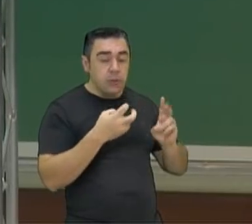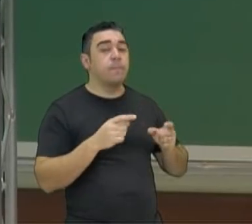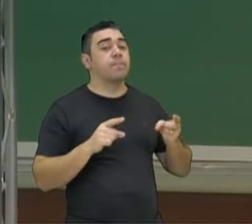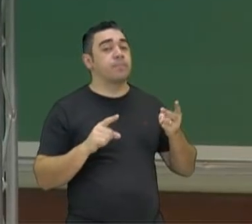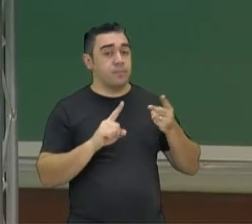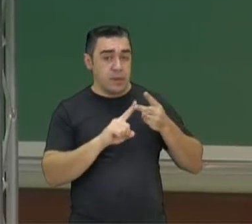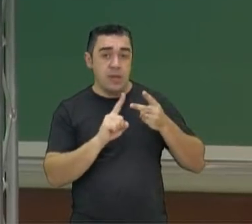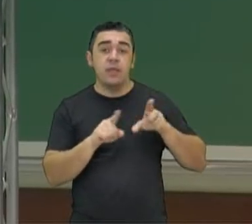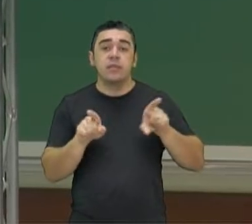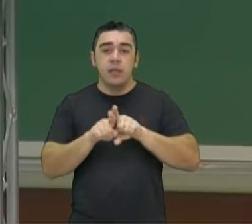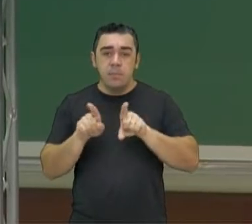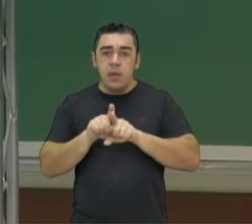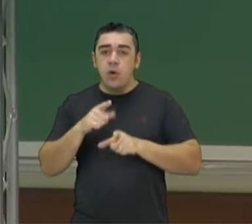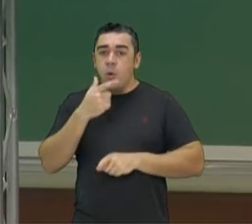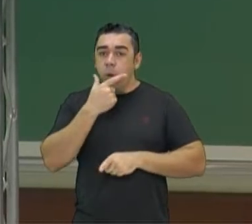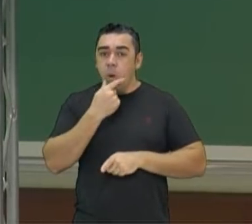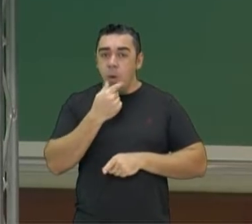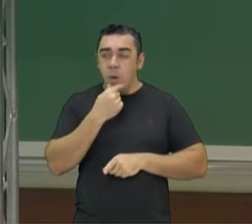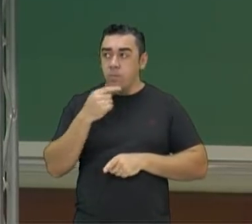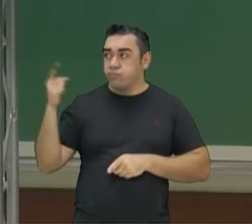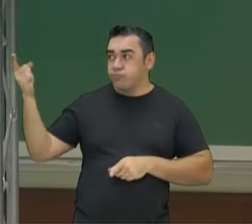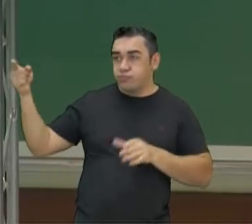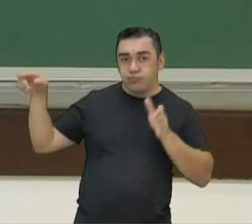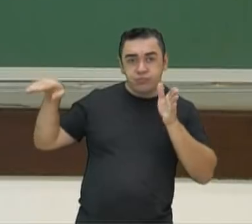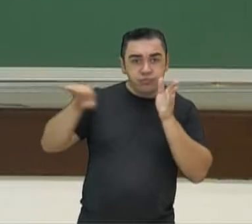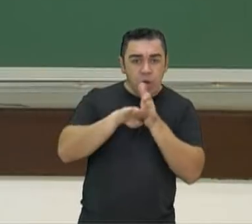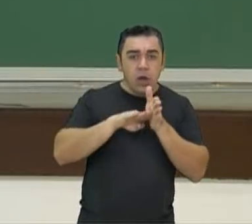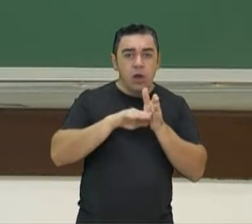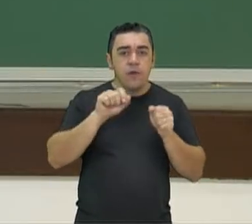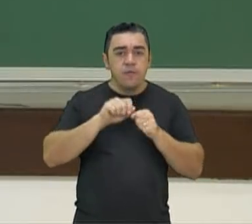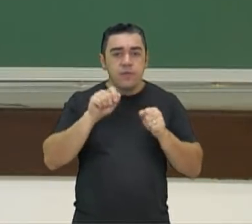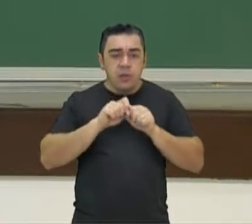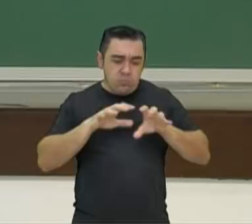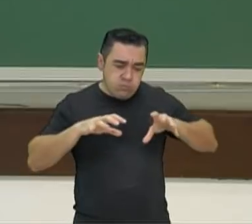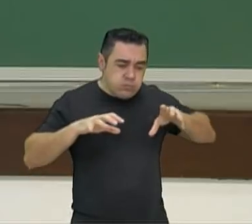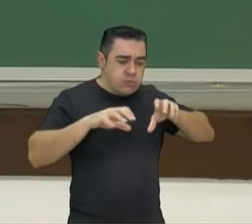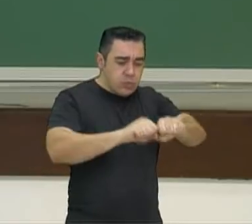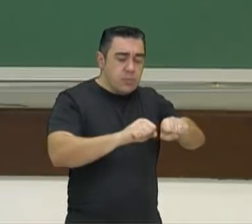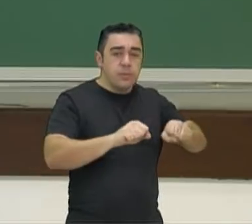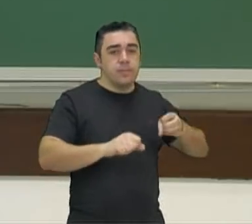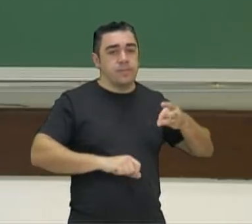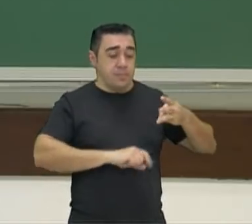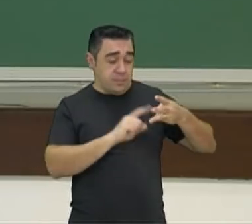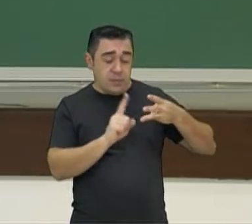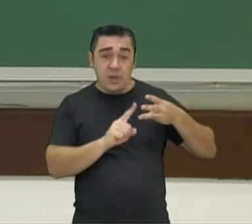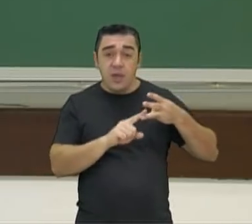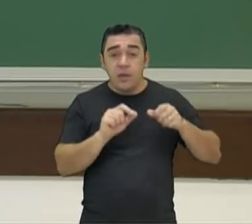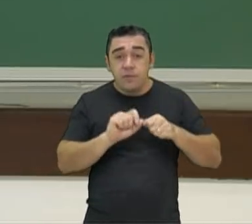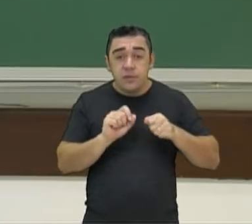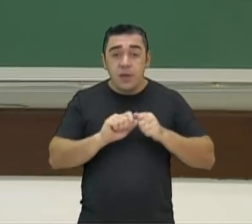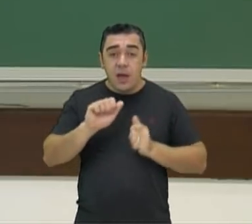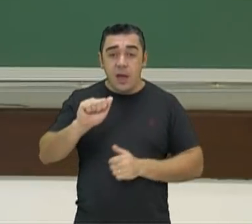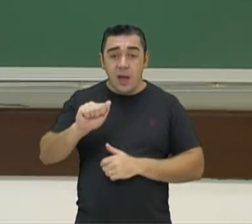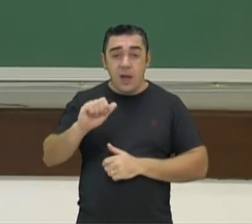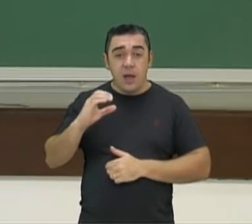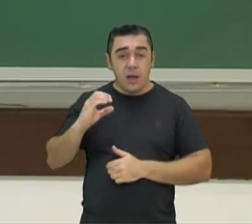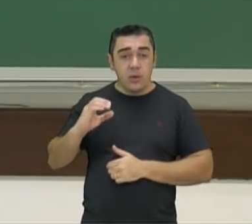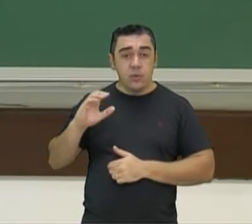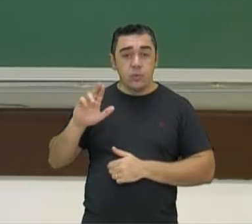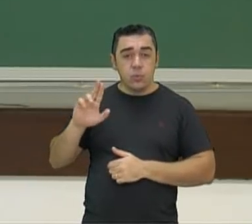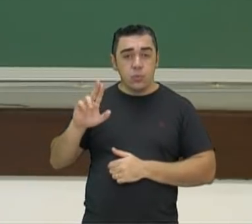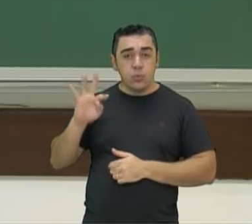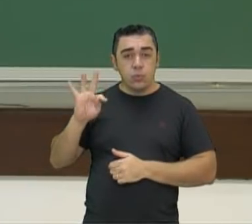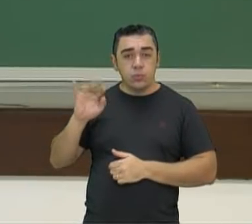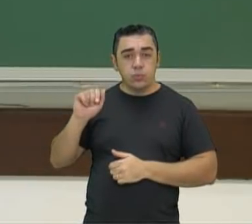aquele espaço. Aí fizeram um aculturamento. O que é isso, professor? Horas. Pegaram,